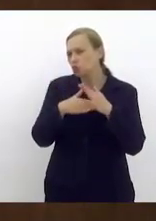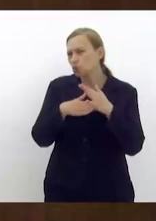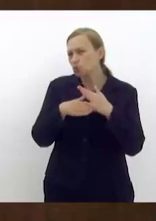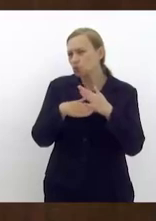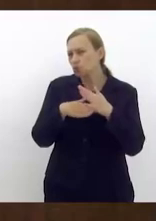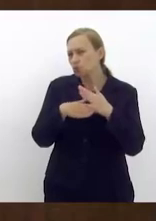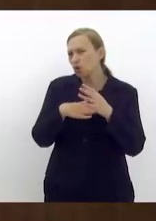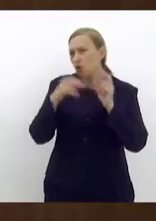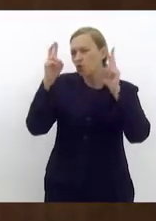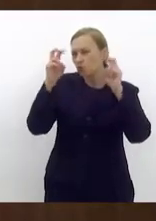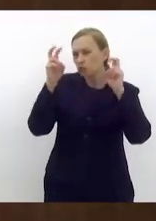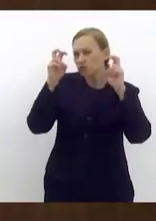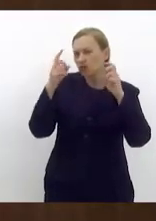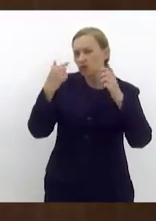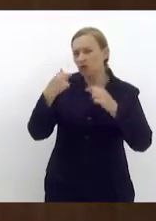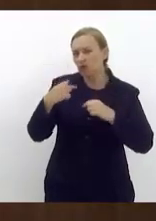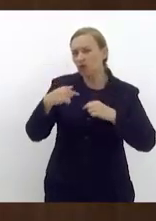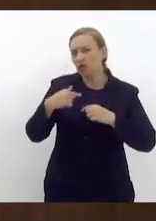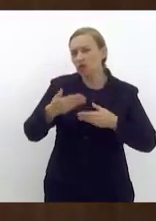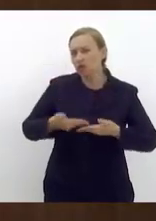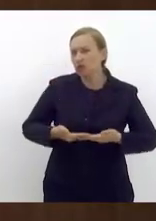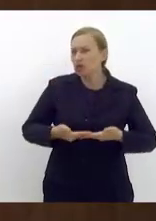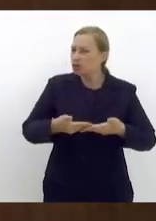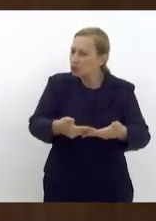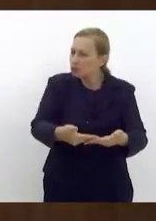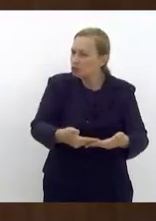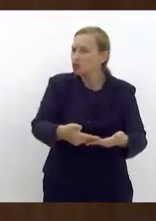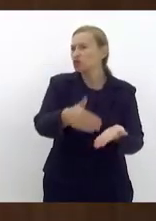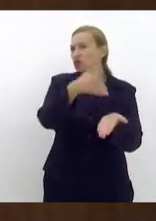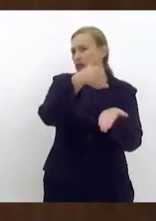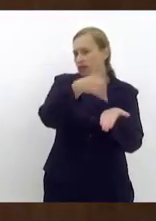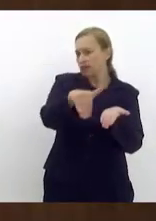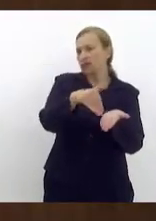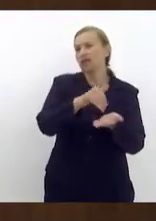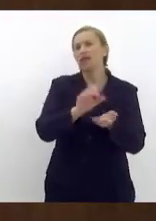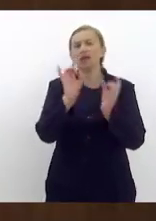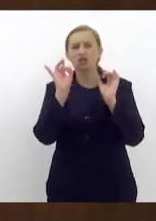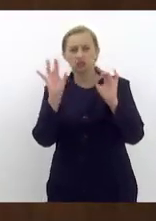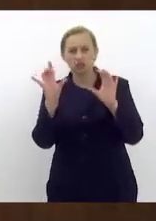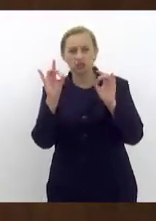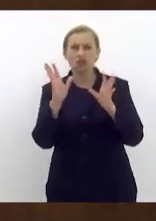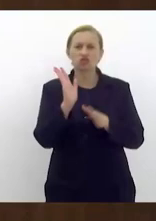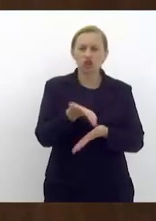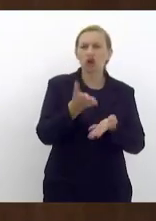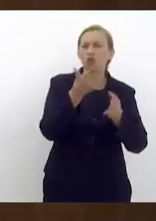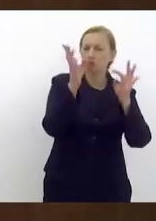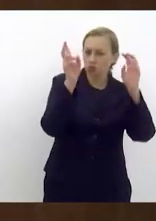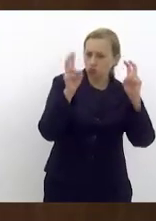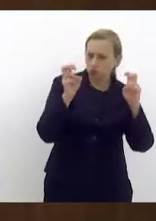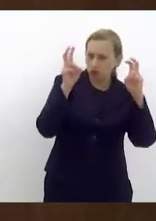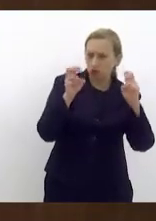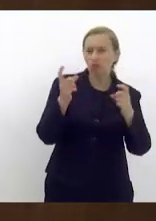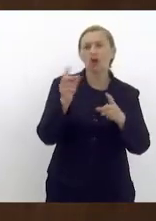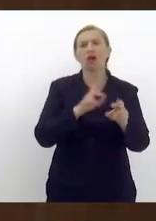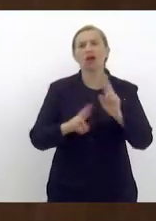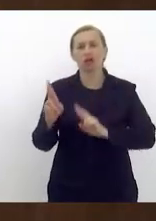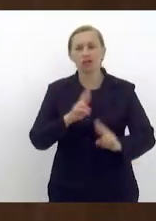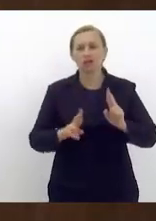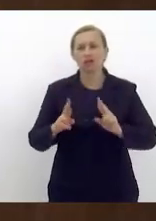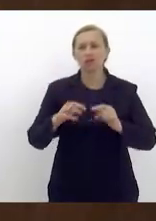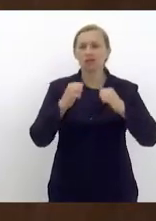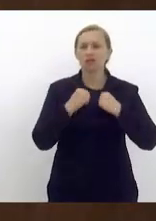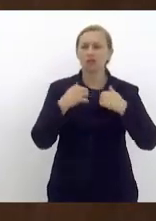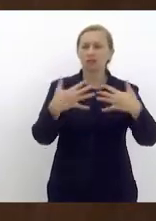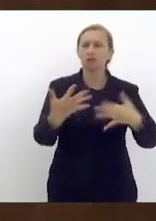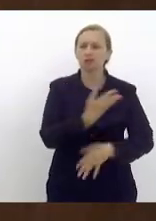todos os temas que levei a senhora secretária, em especial já os temas trazidos com relação à nossa audiência